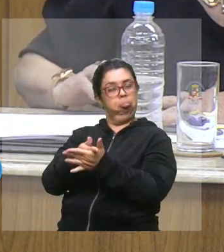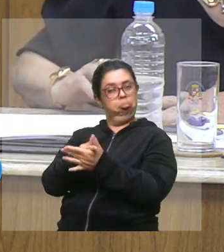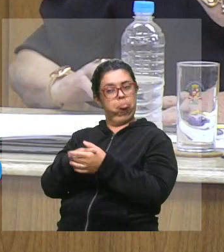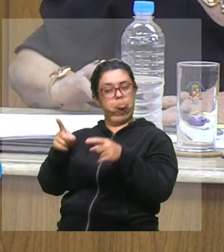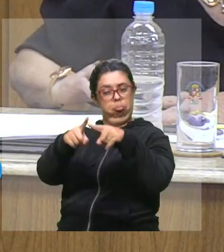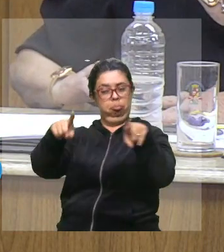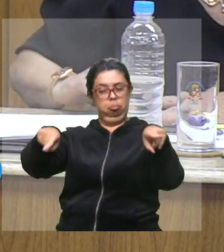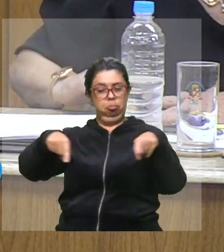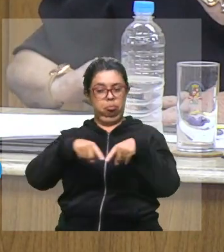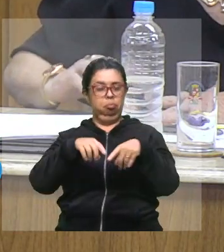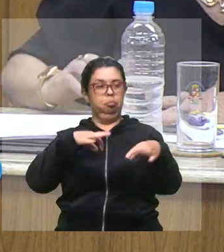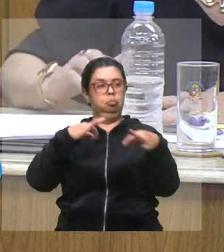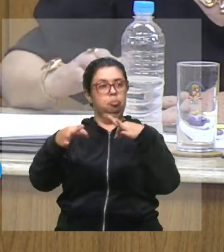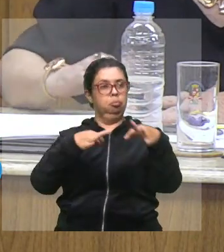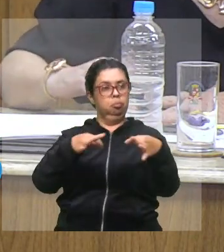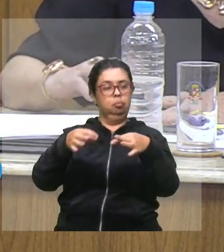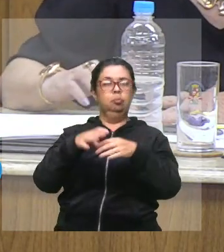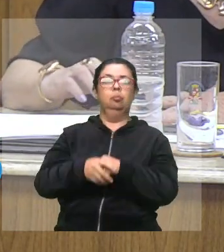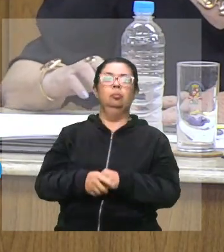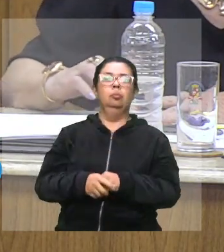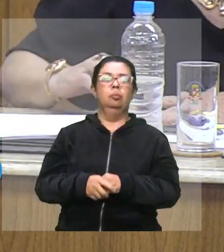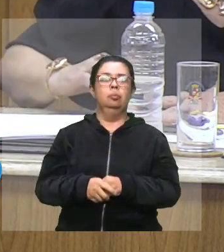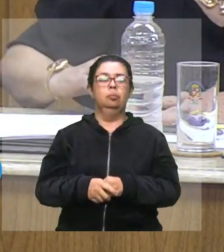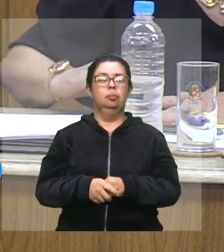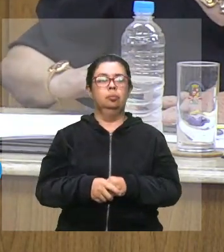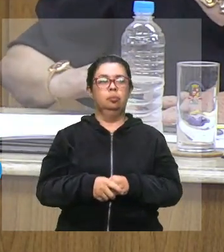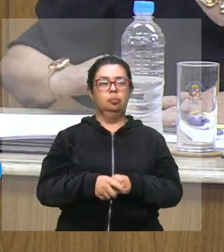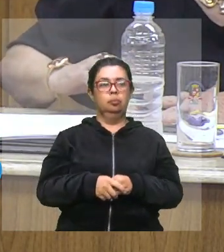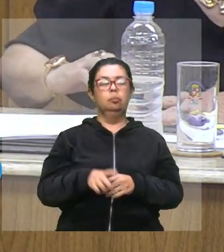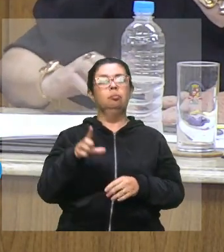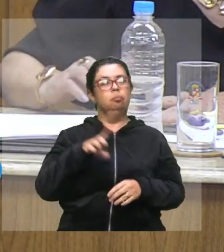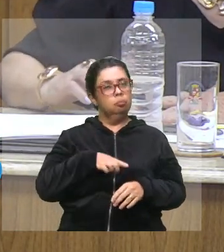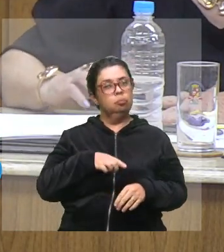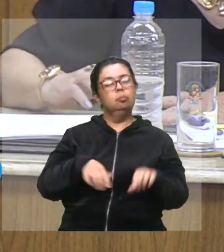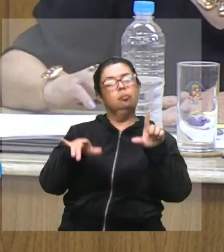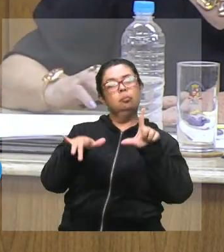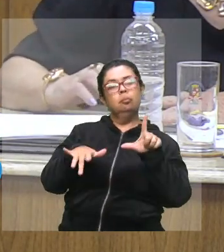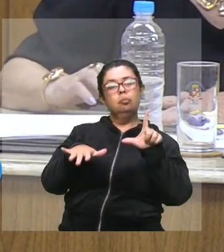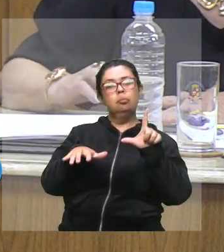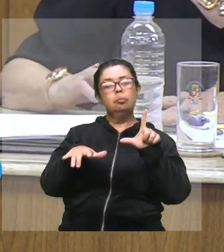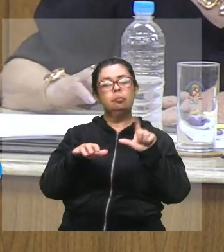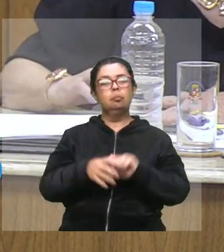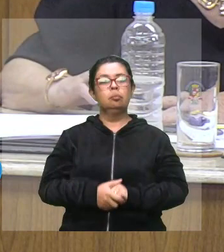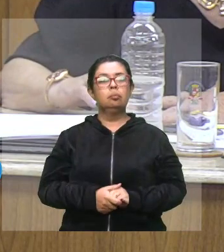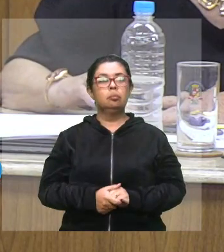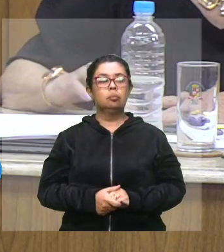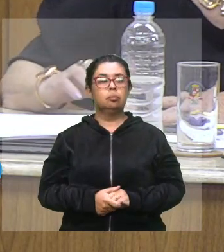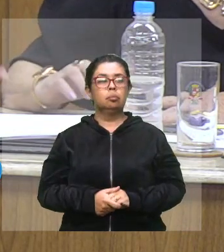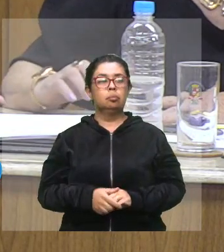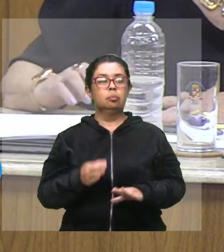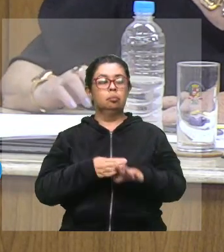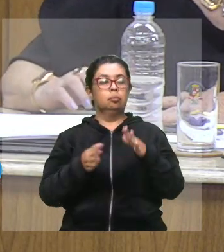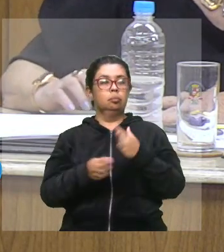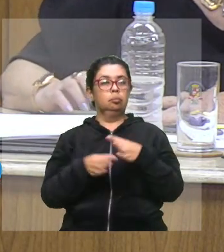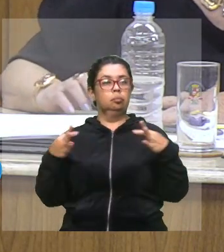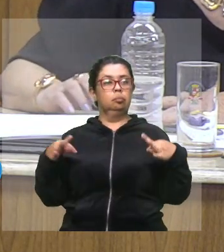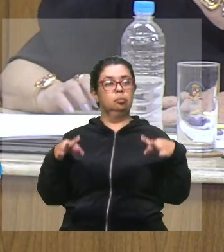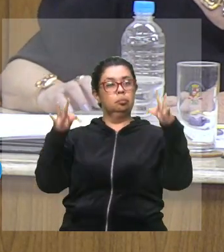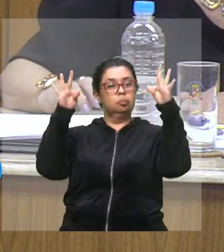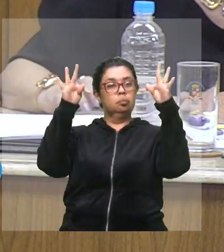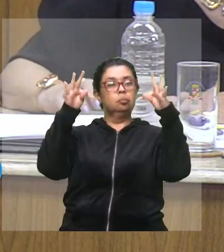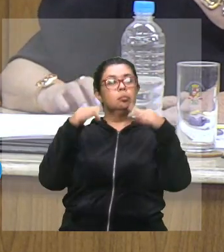salas de reunião, equipar todos esses lugares com computadores, com, enfim, dar toda